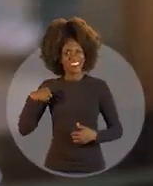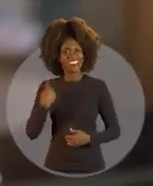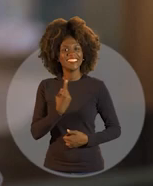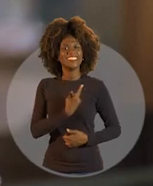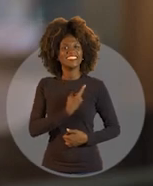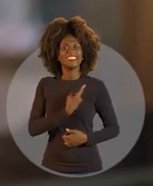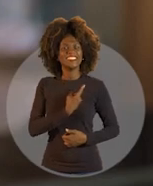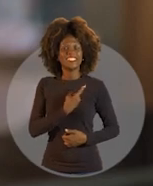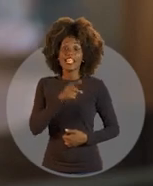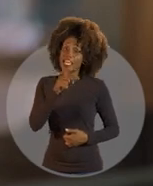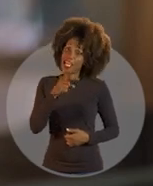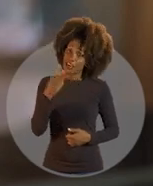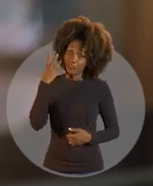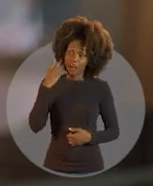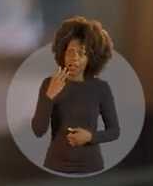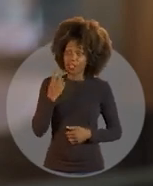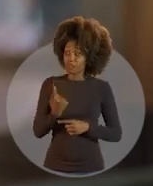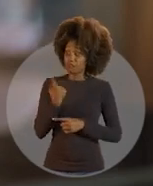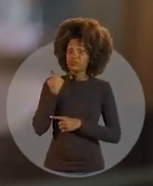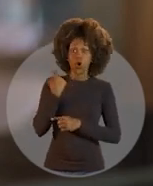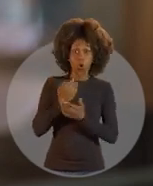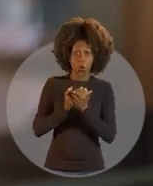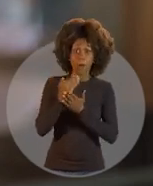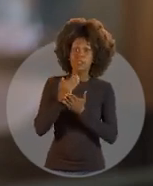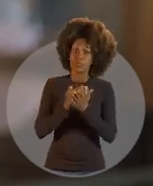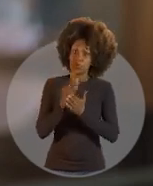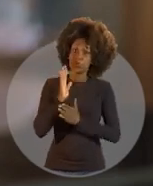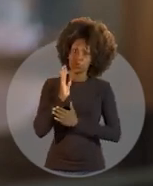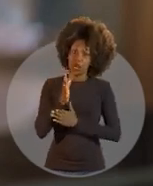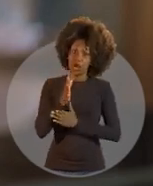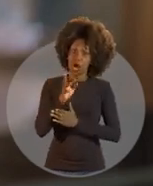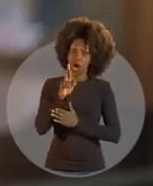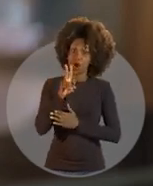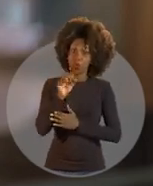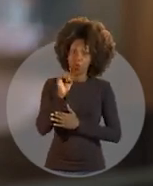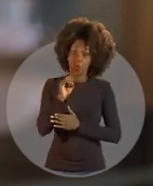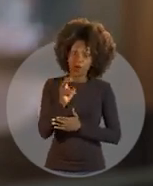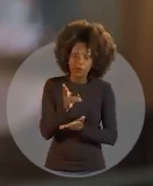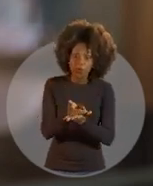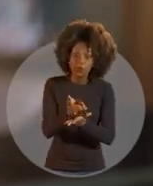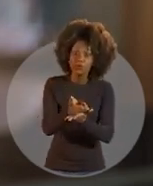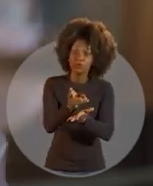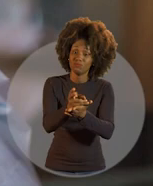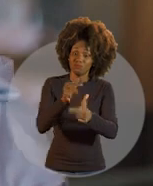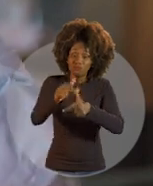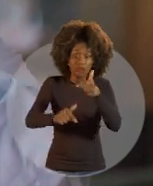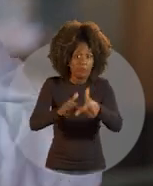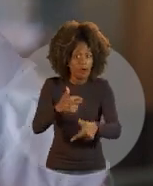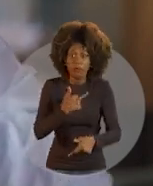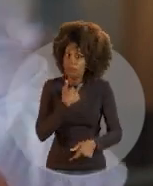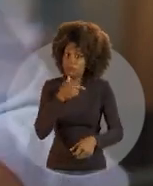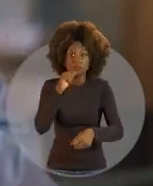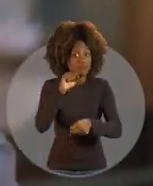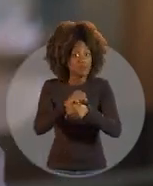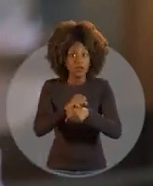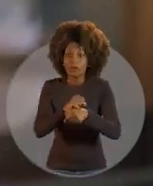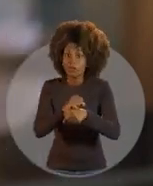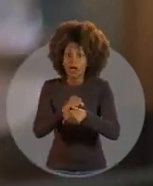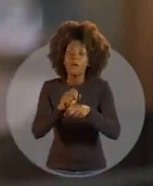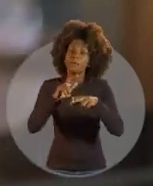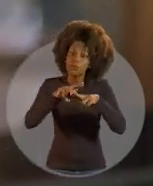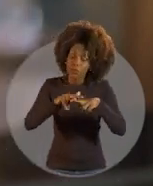para todos nós. Wagner começou esse projeto e o Rui seguiu em frente. Esse trabalho não pode